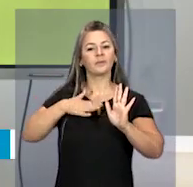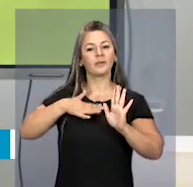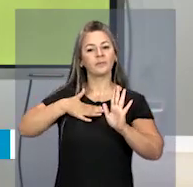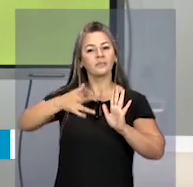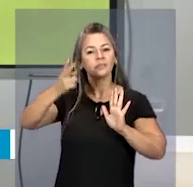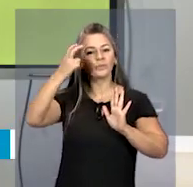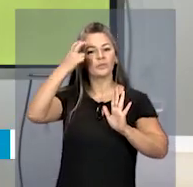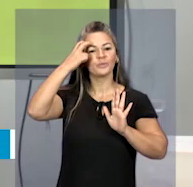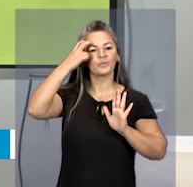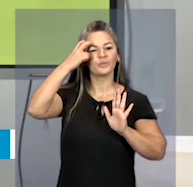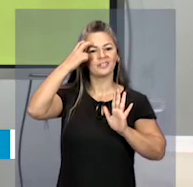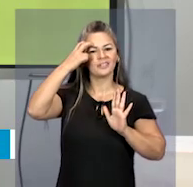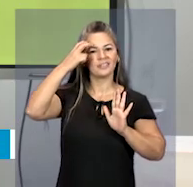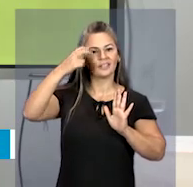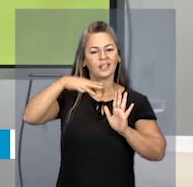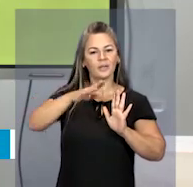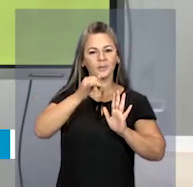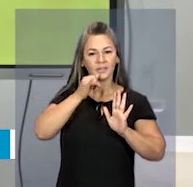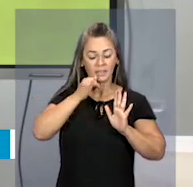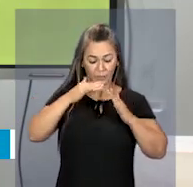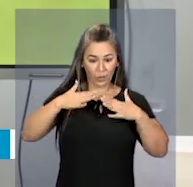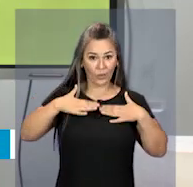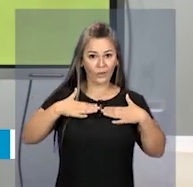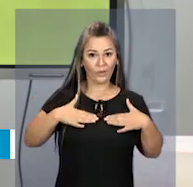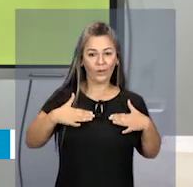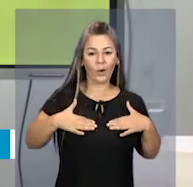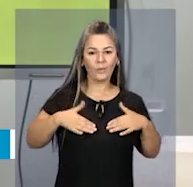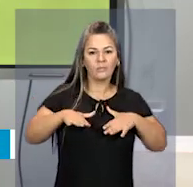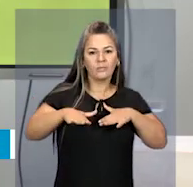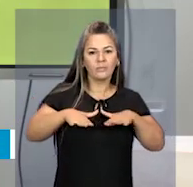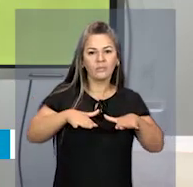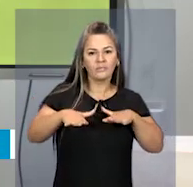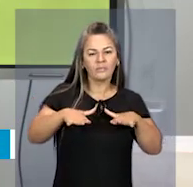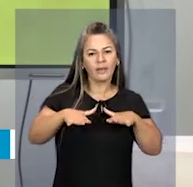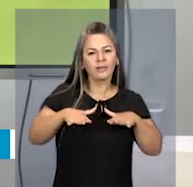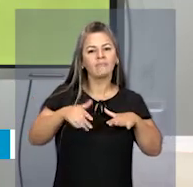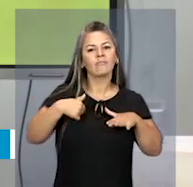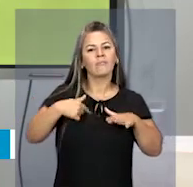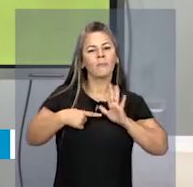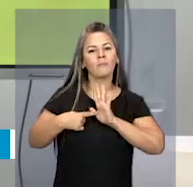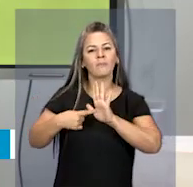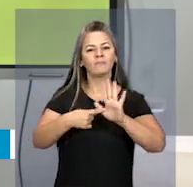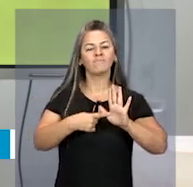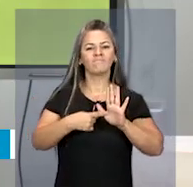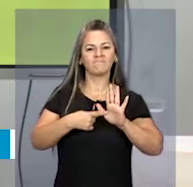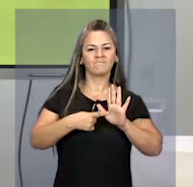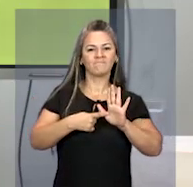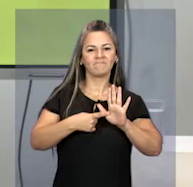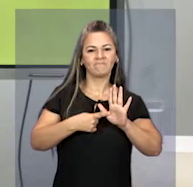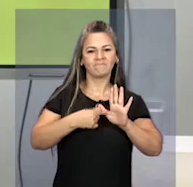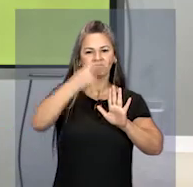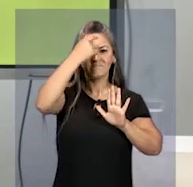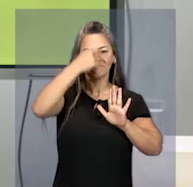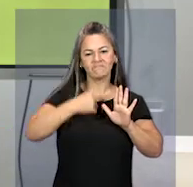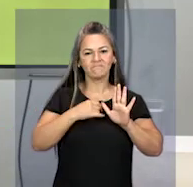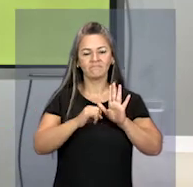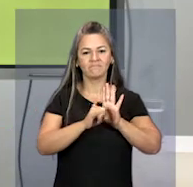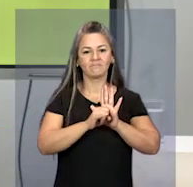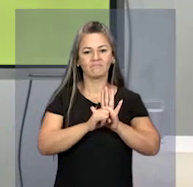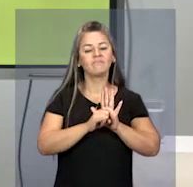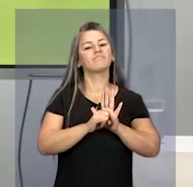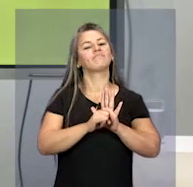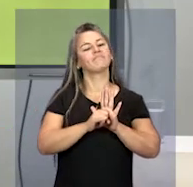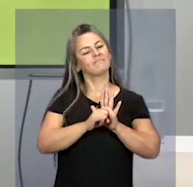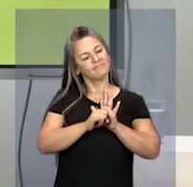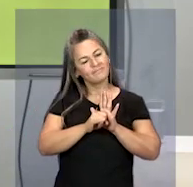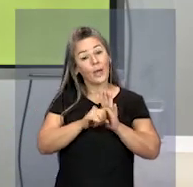faço, através do meu desenho corporal, através dos meus movimentos. Tratar a dança como conhecimento é